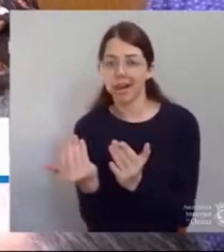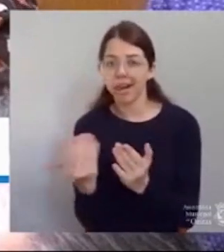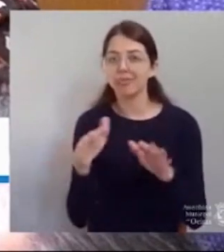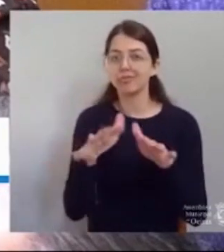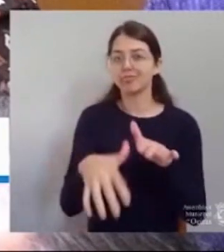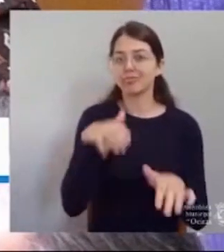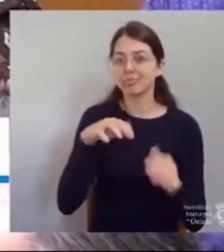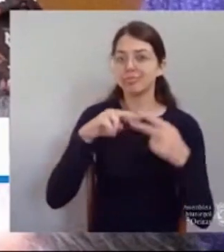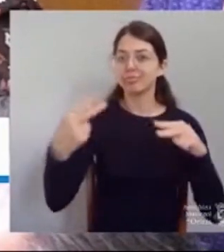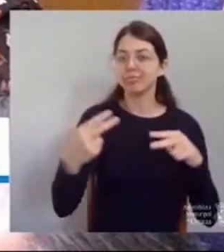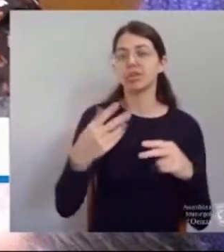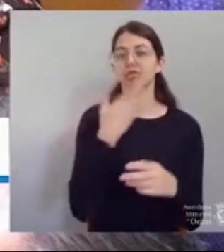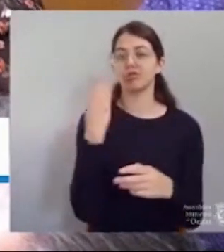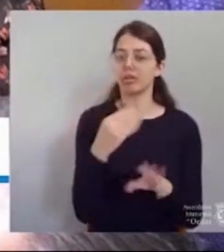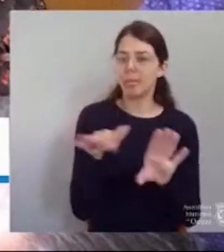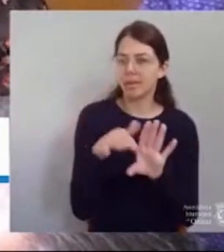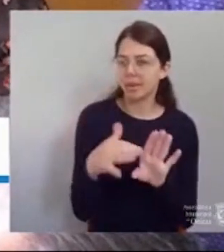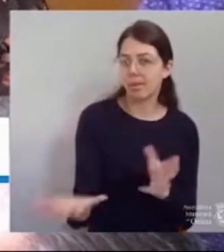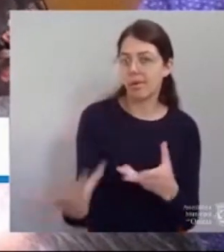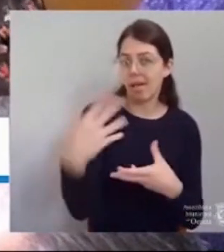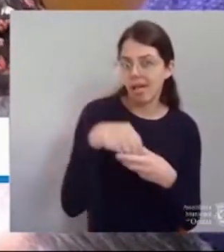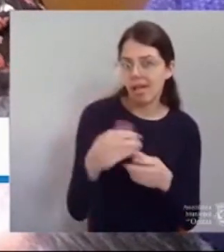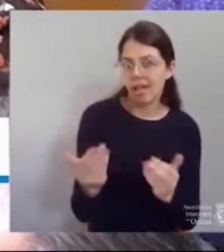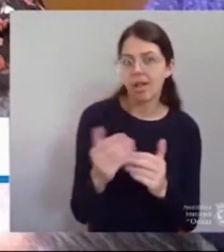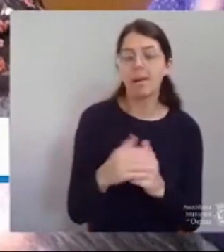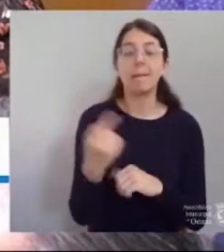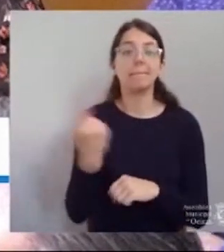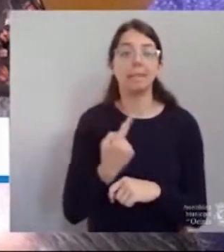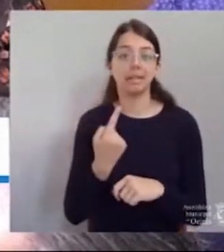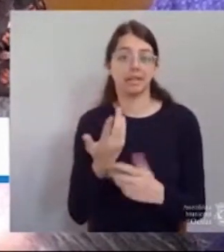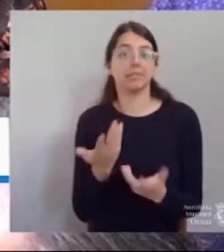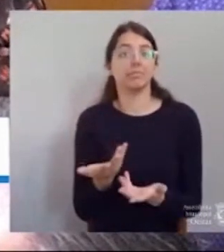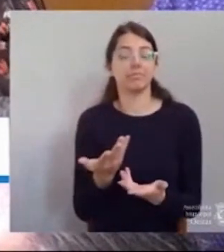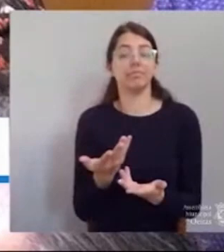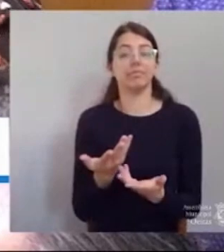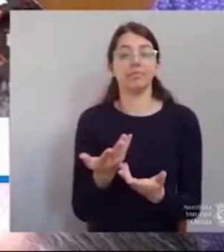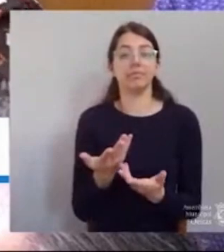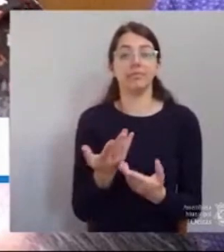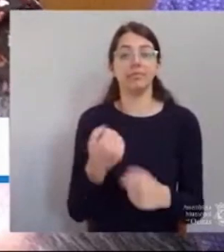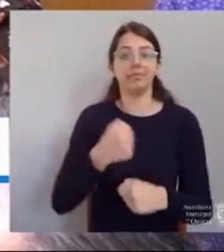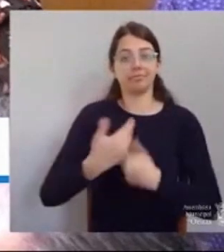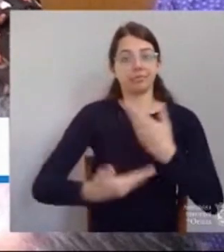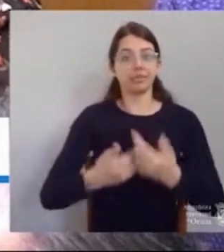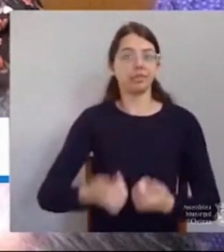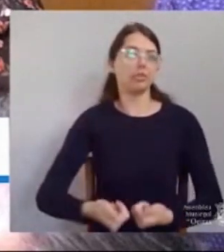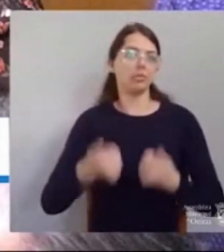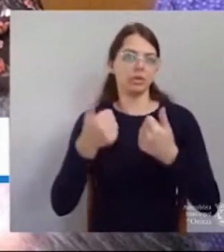Municipais Jovens, tem que saber executar de forma mais eficaz